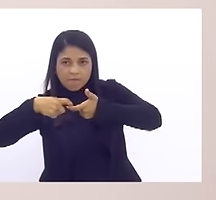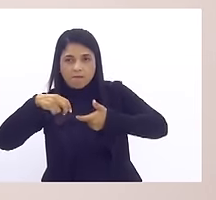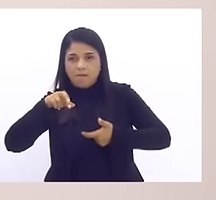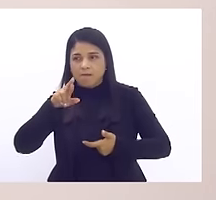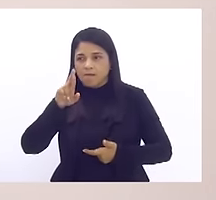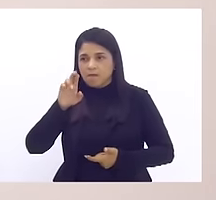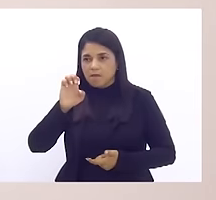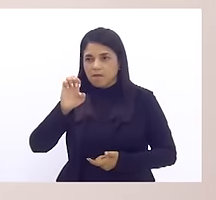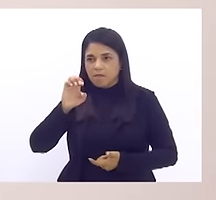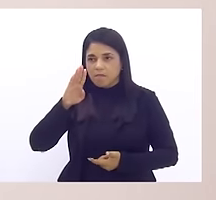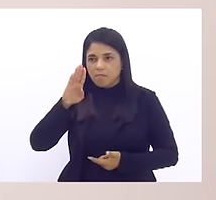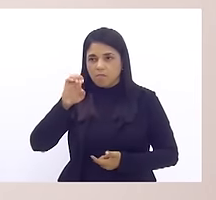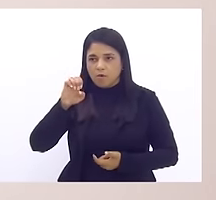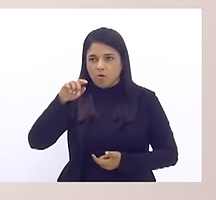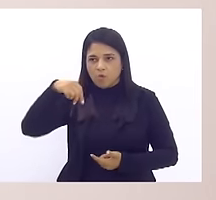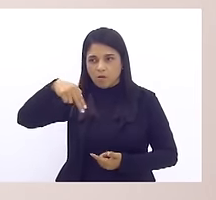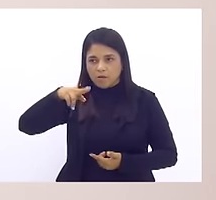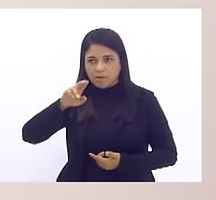física